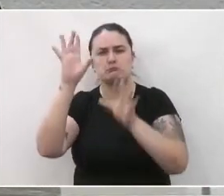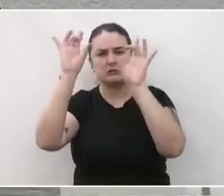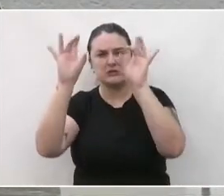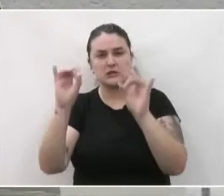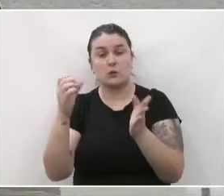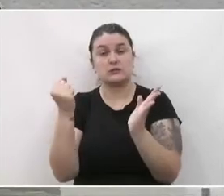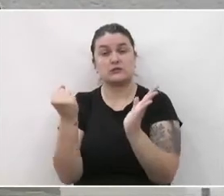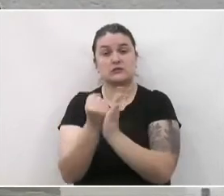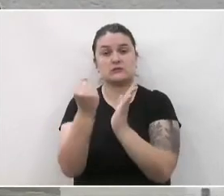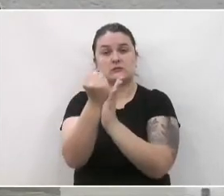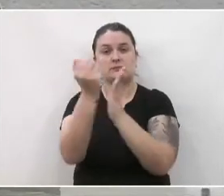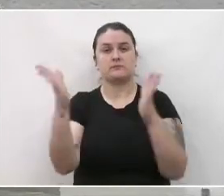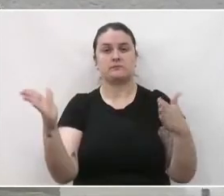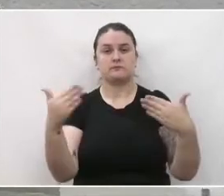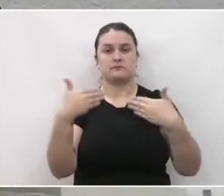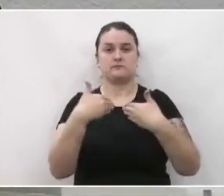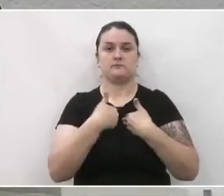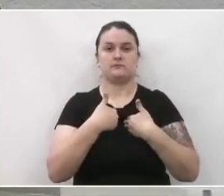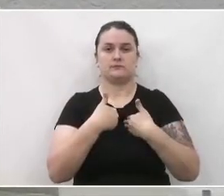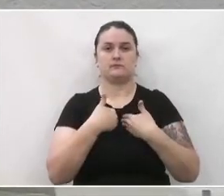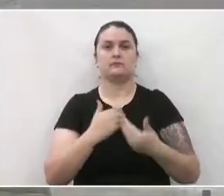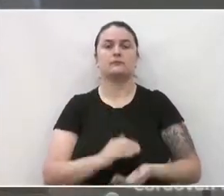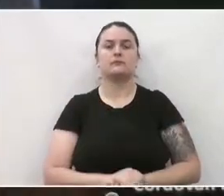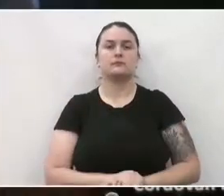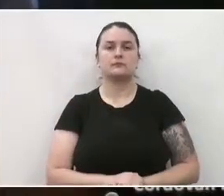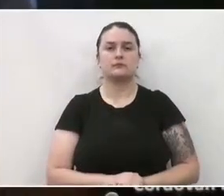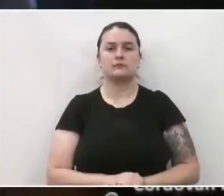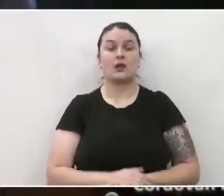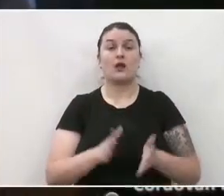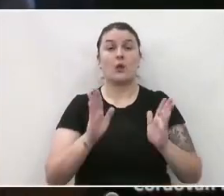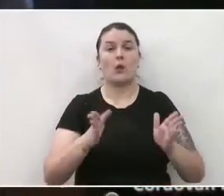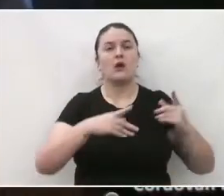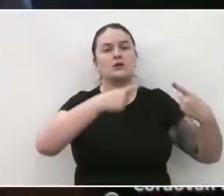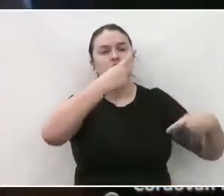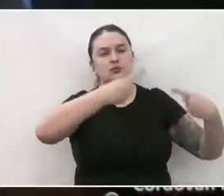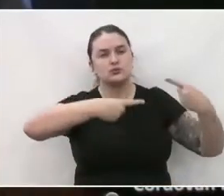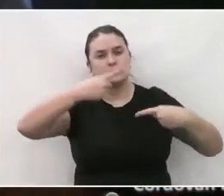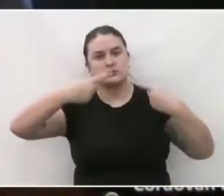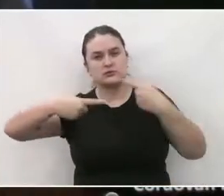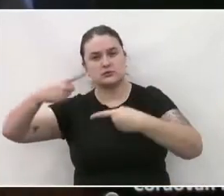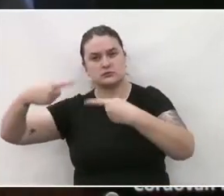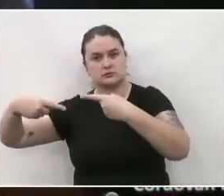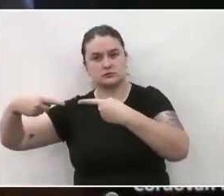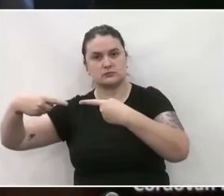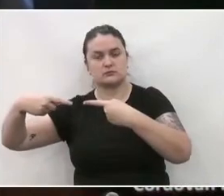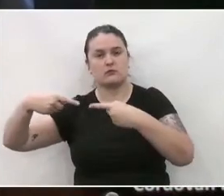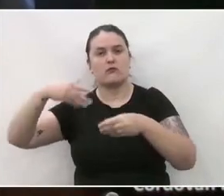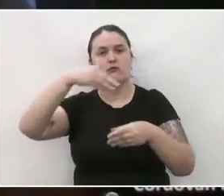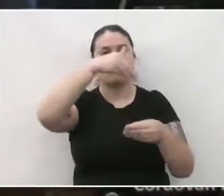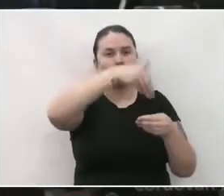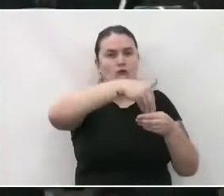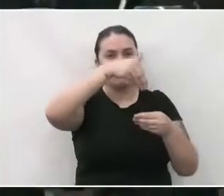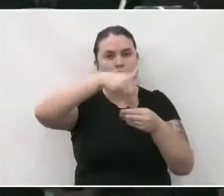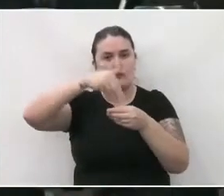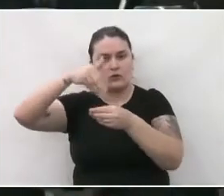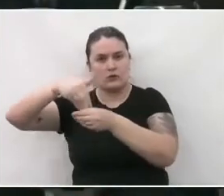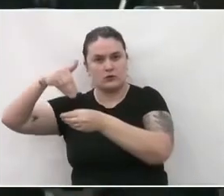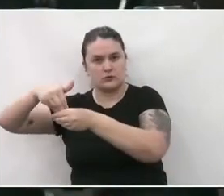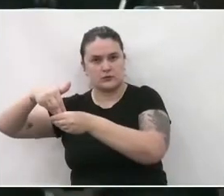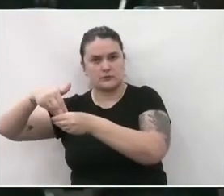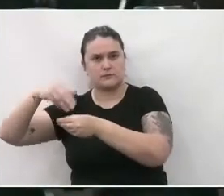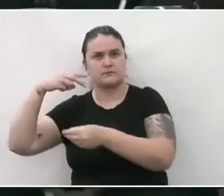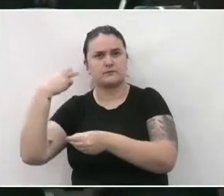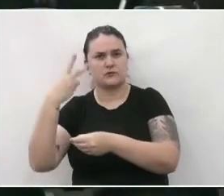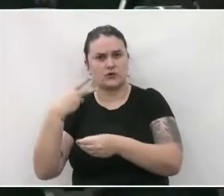do transtorno do espectro autista. Em discussão. Em votação.